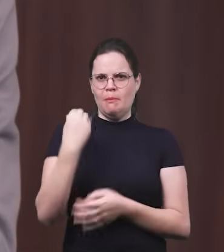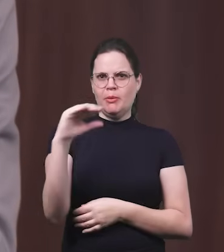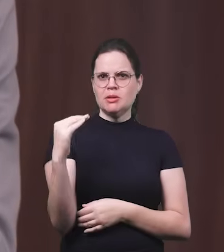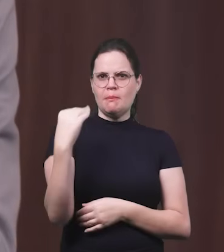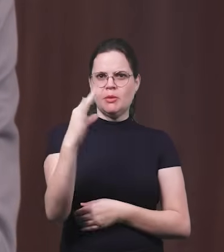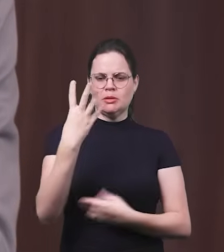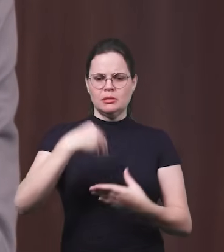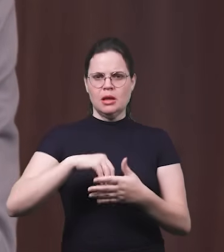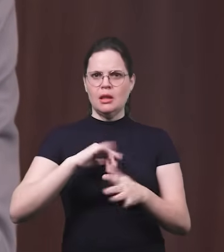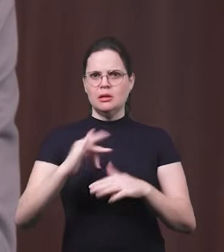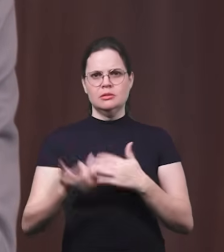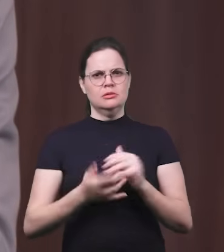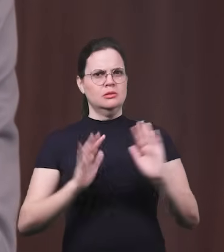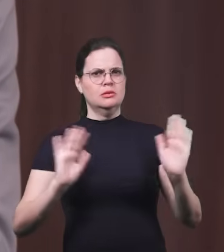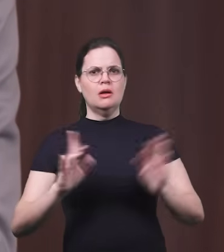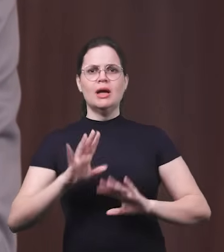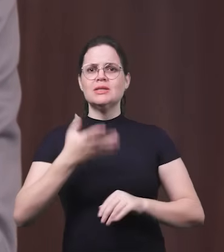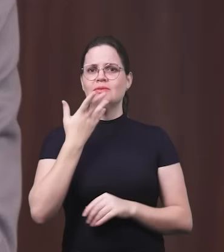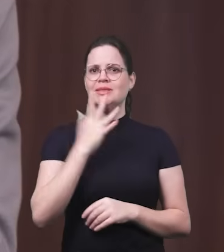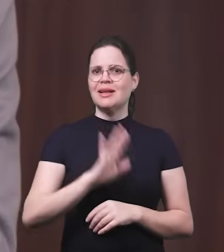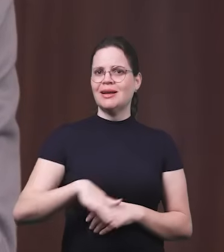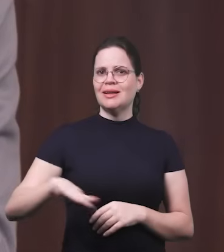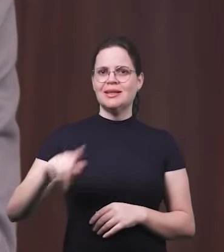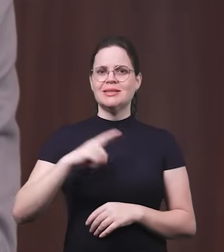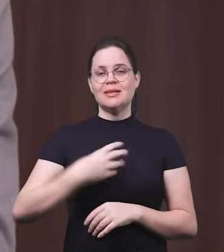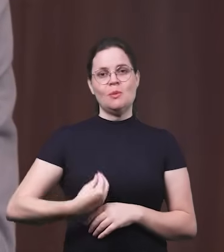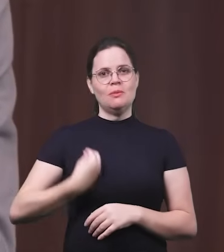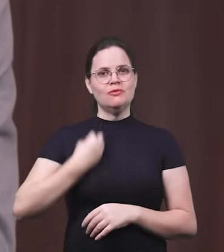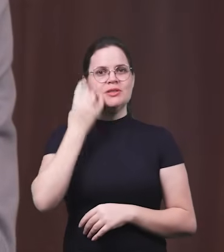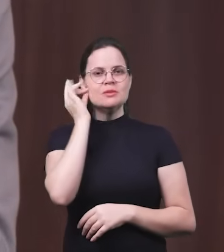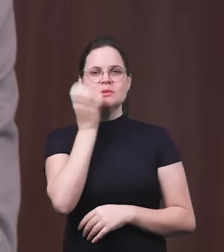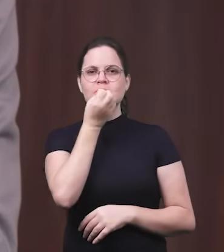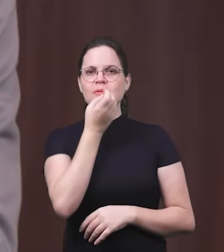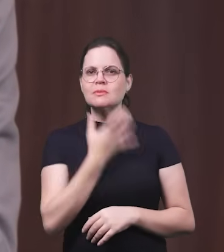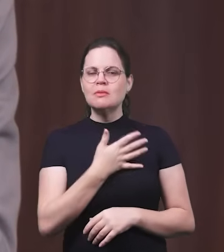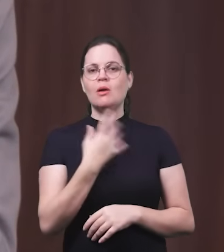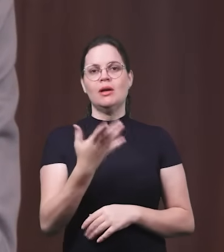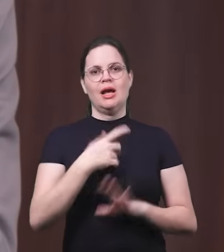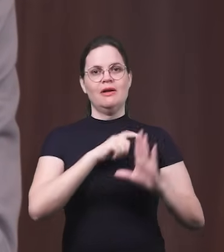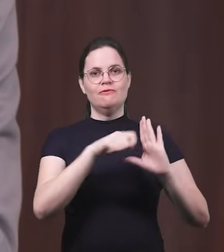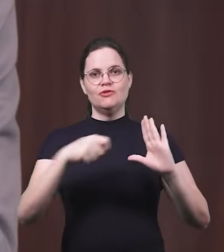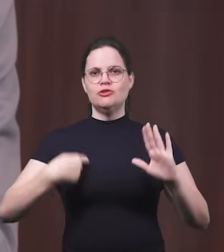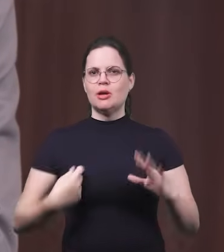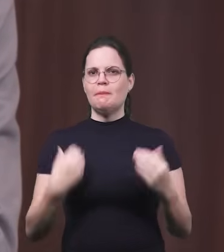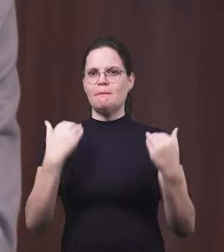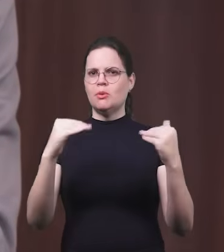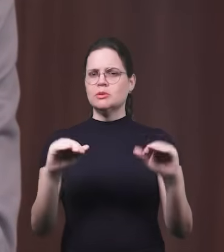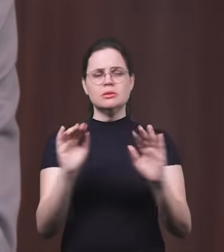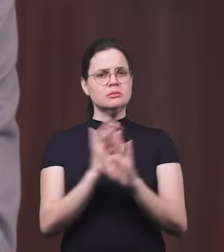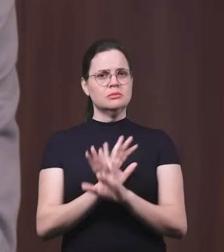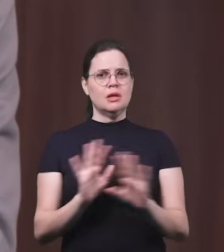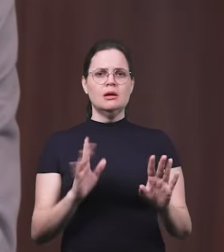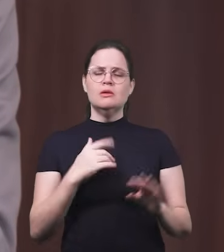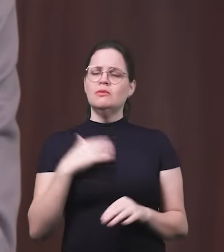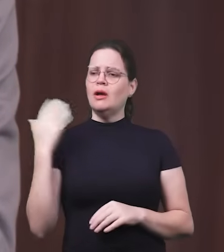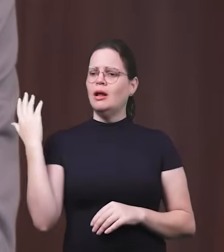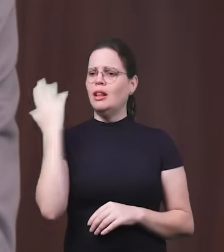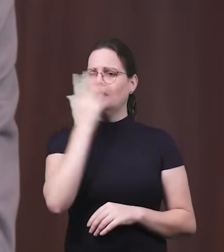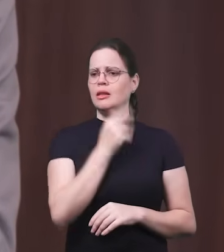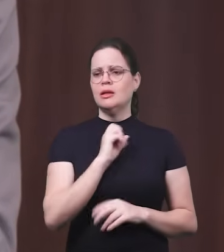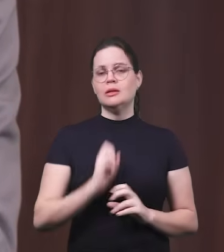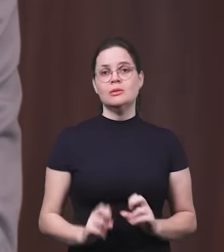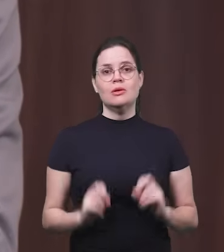coisa maravilhosa, espiritual, e já faz um vídeo, quer colocar, e aí aquilo foi maravilhoso, foi